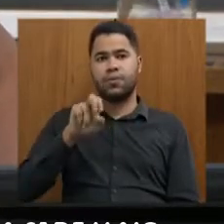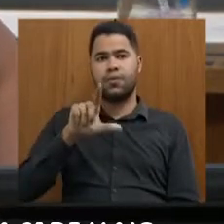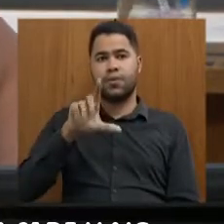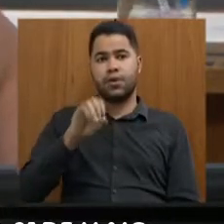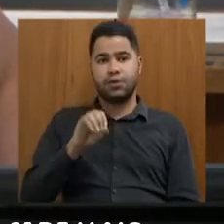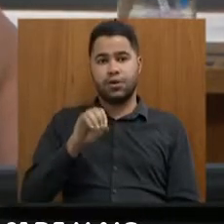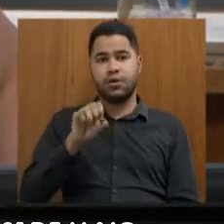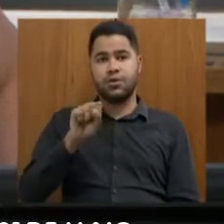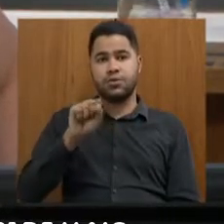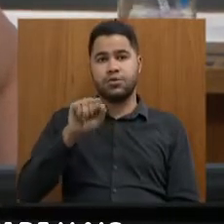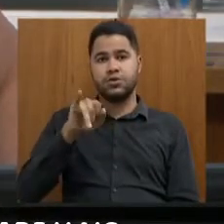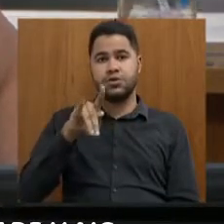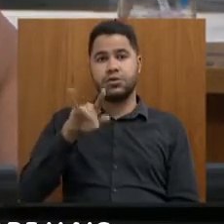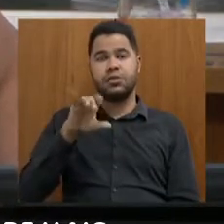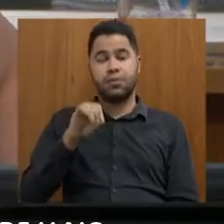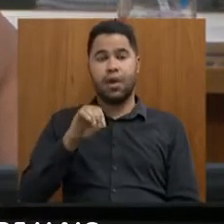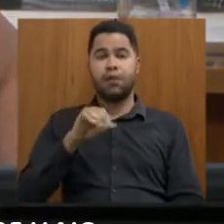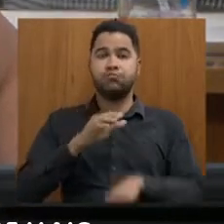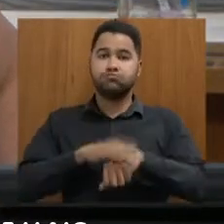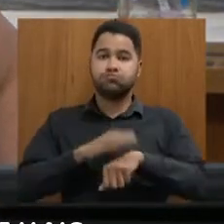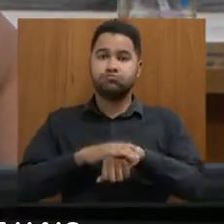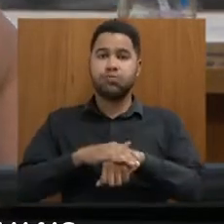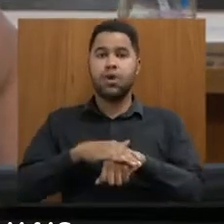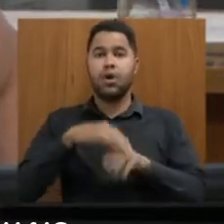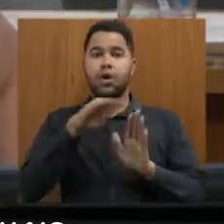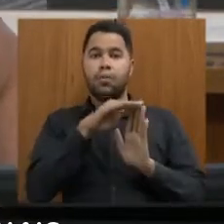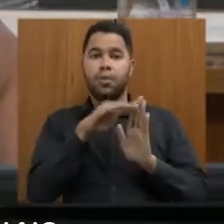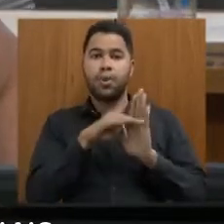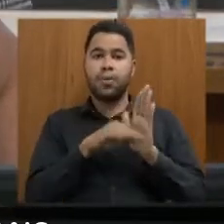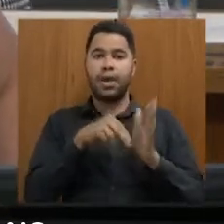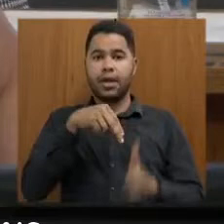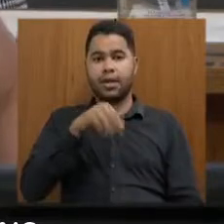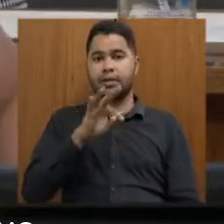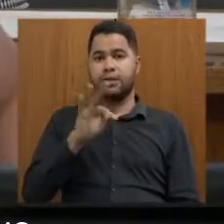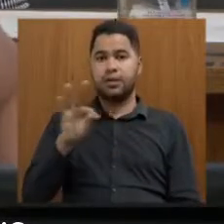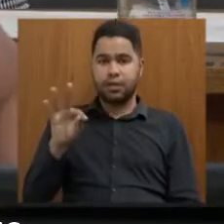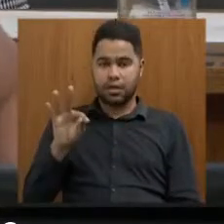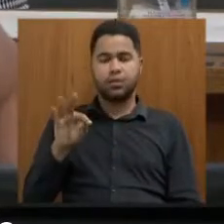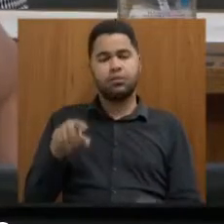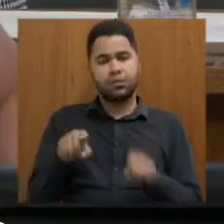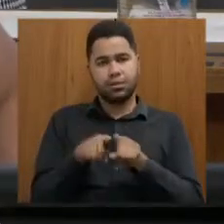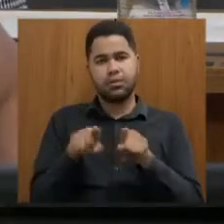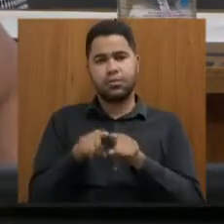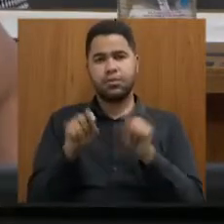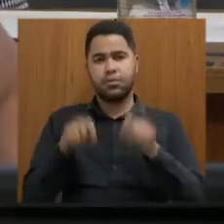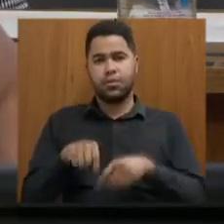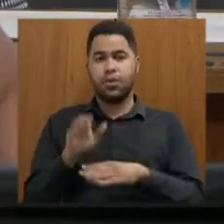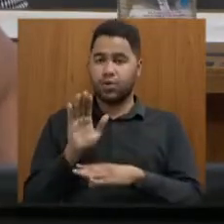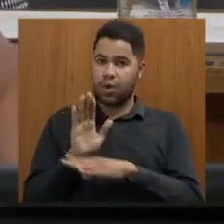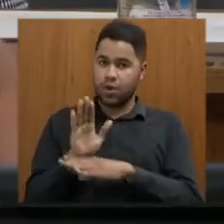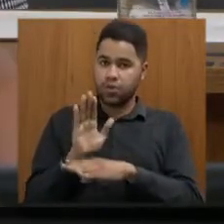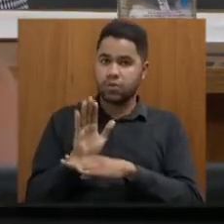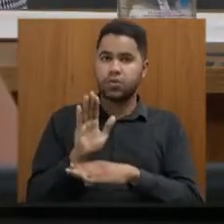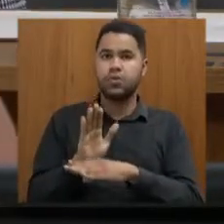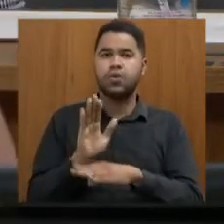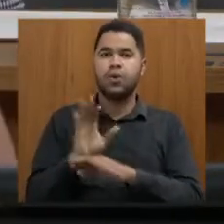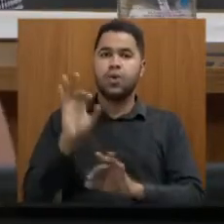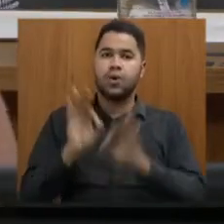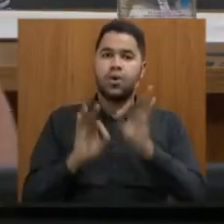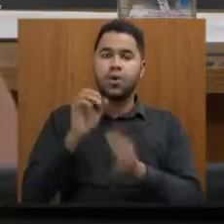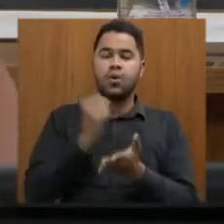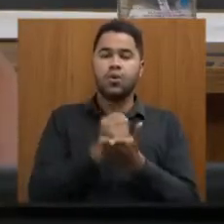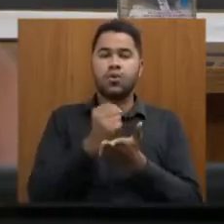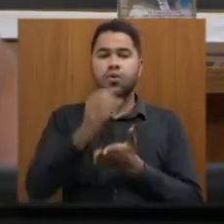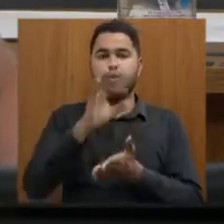assim seja cumprido a ntt o próprio Presidente vitalidade te também possa nos ajudar a fazer o